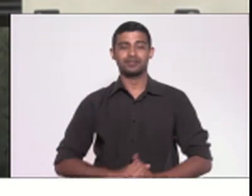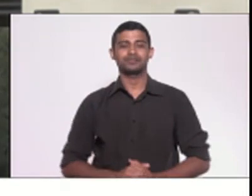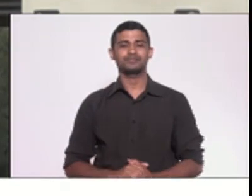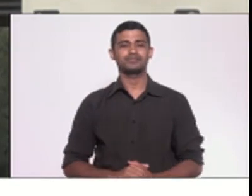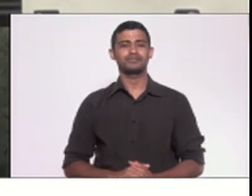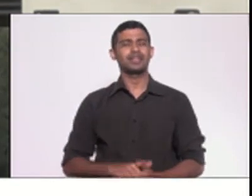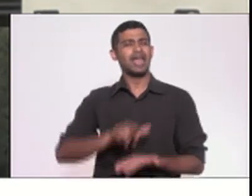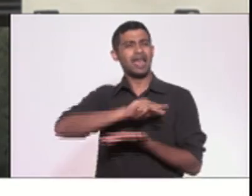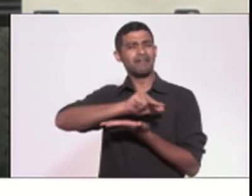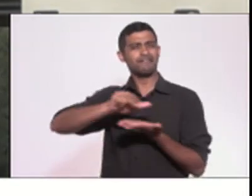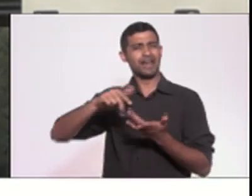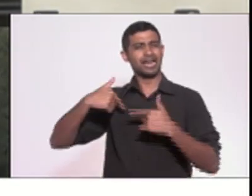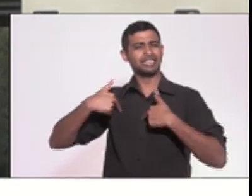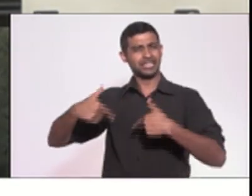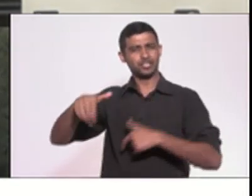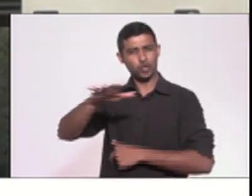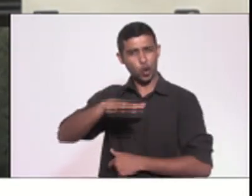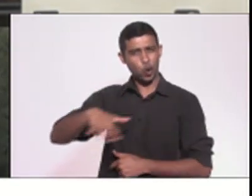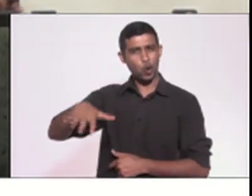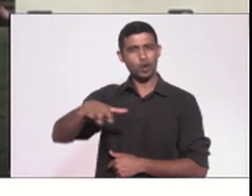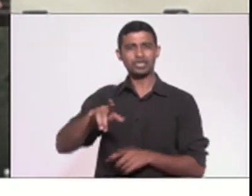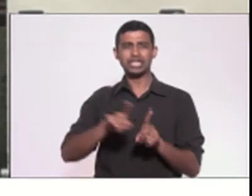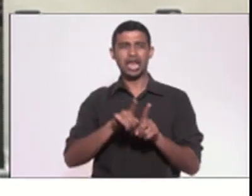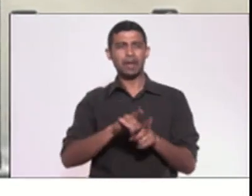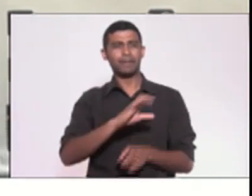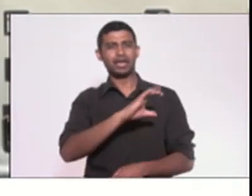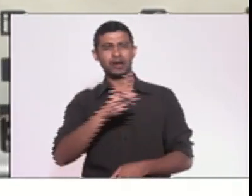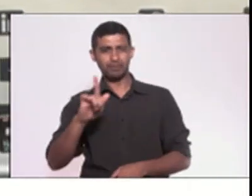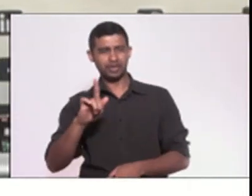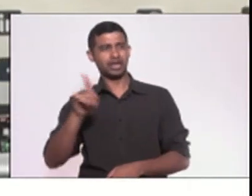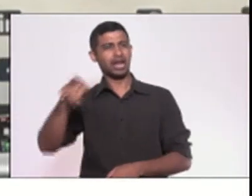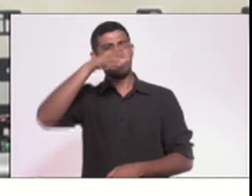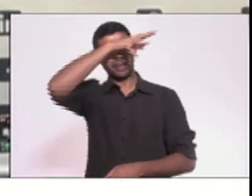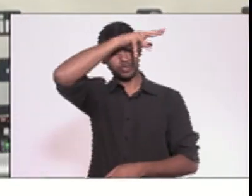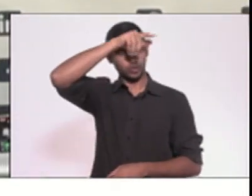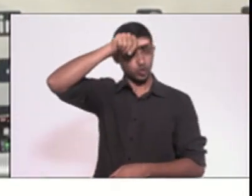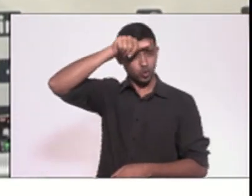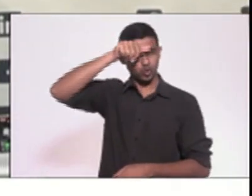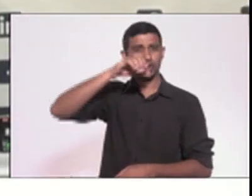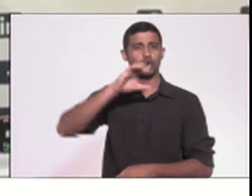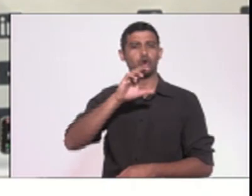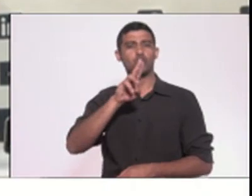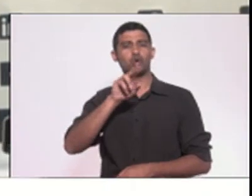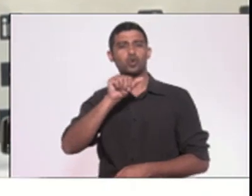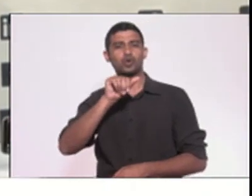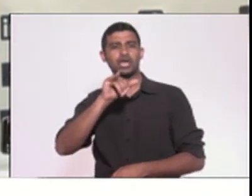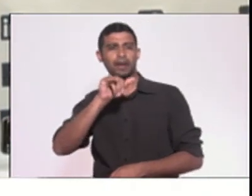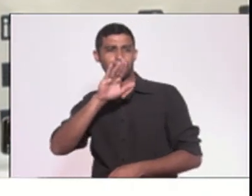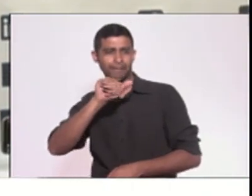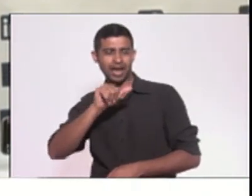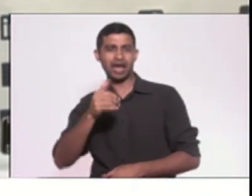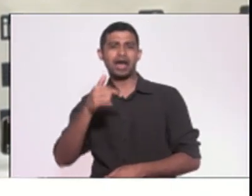São várias ações que acontecendo aqui em Campo Grande, Mato Grosso, Cuiabá, Guarulhos.